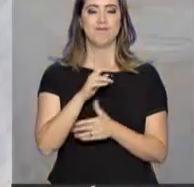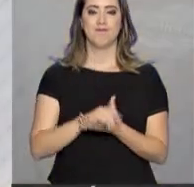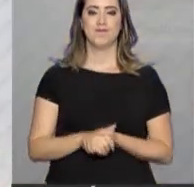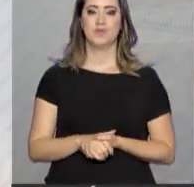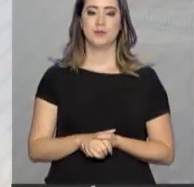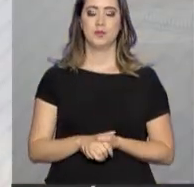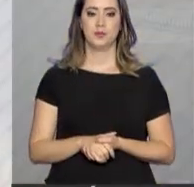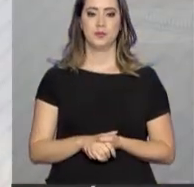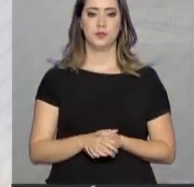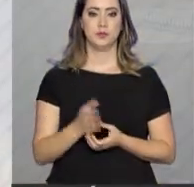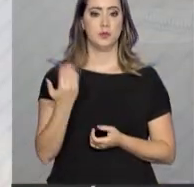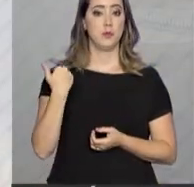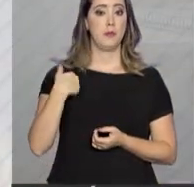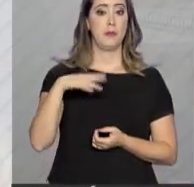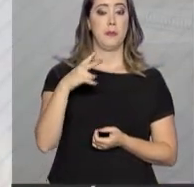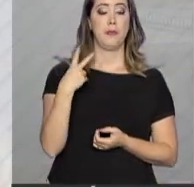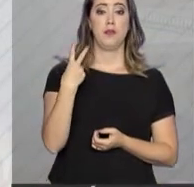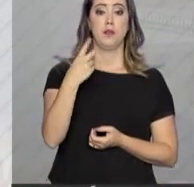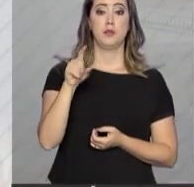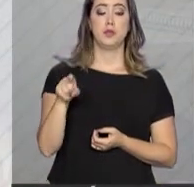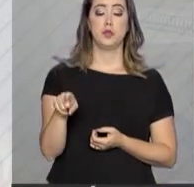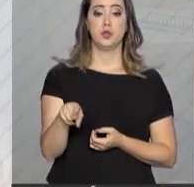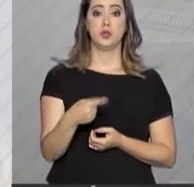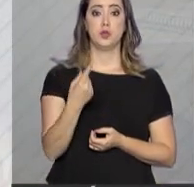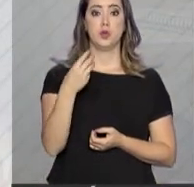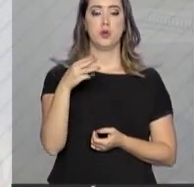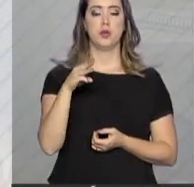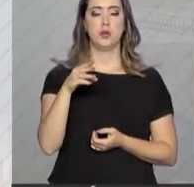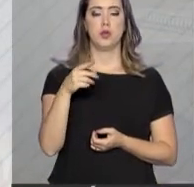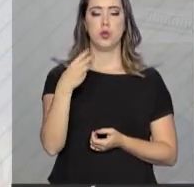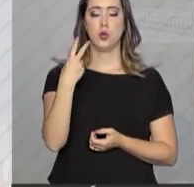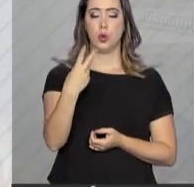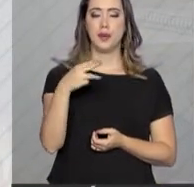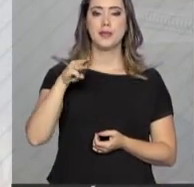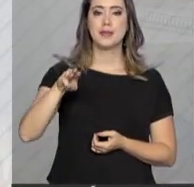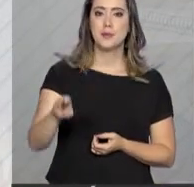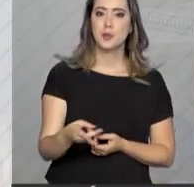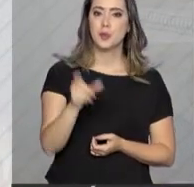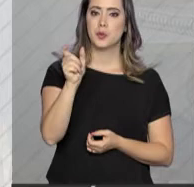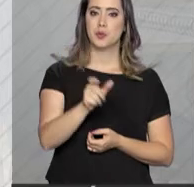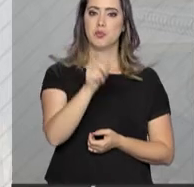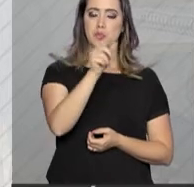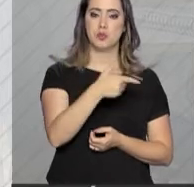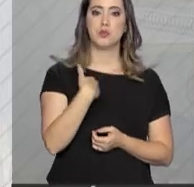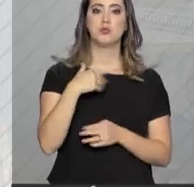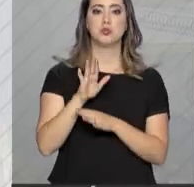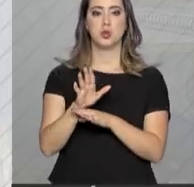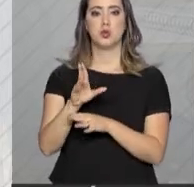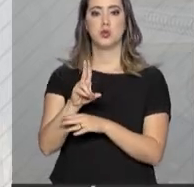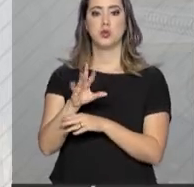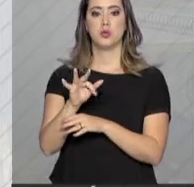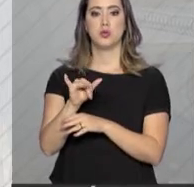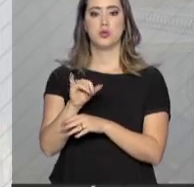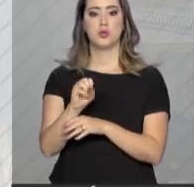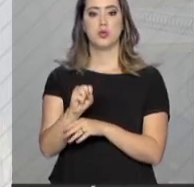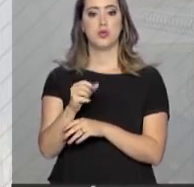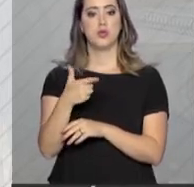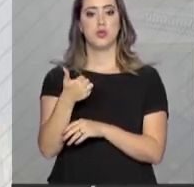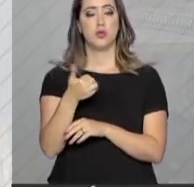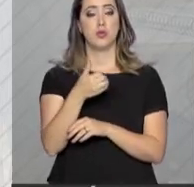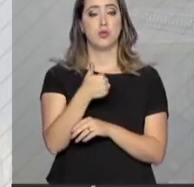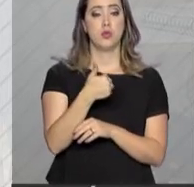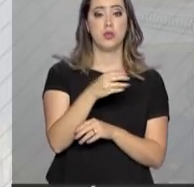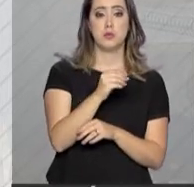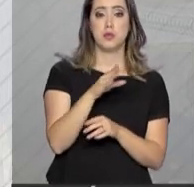mais de dois milhões e meio de estudantes foram beneficiados pelo fiéis entre 2010 e 2017 a